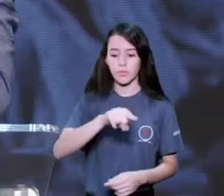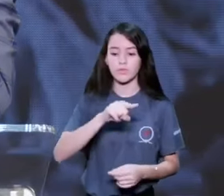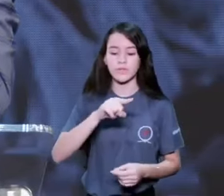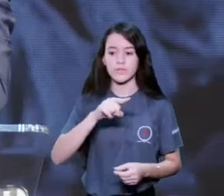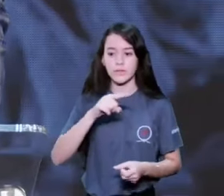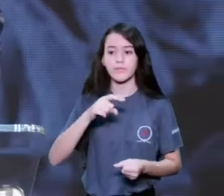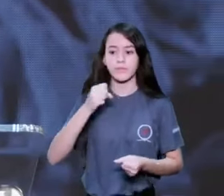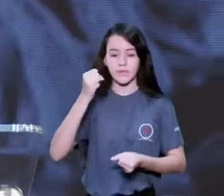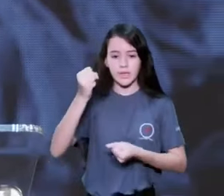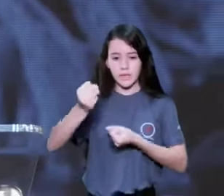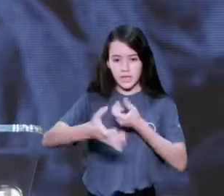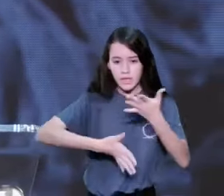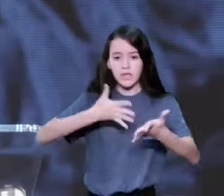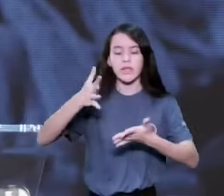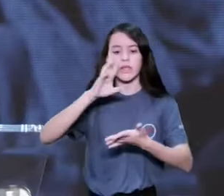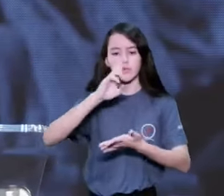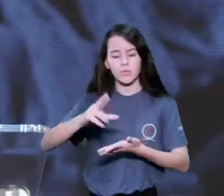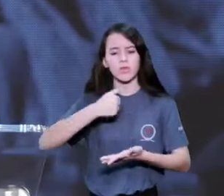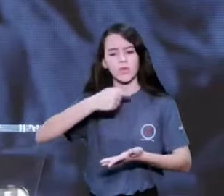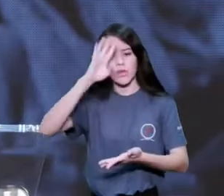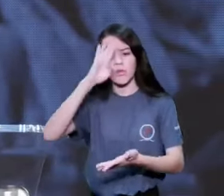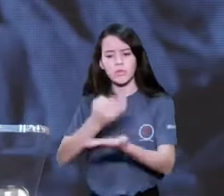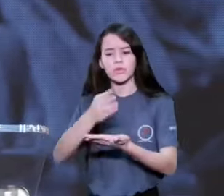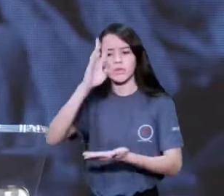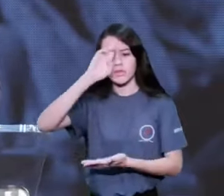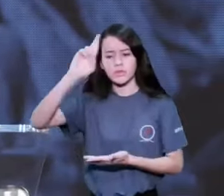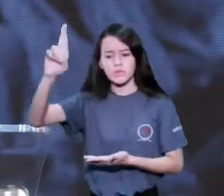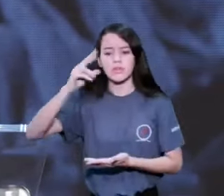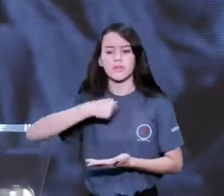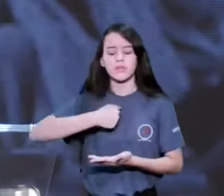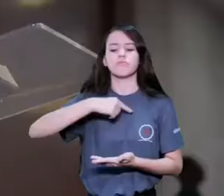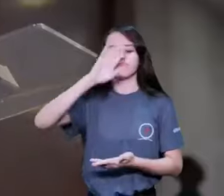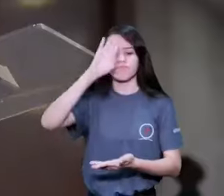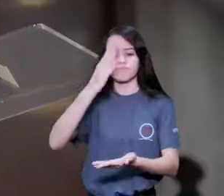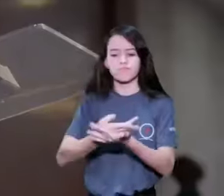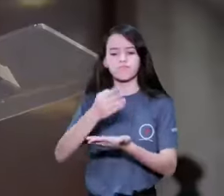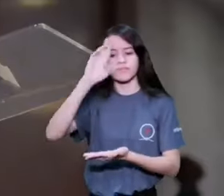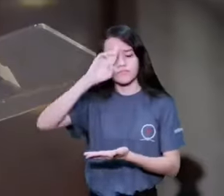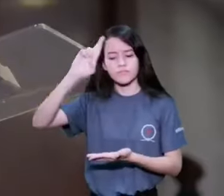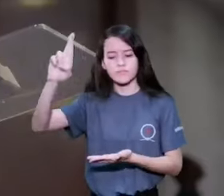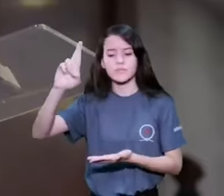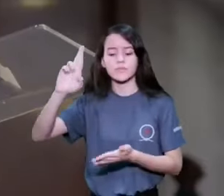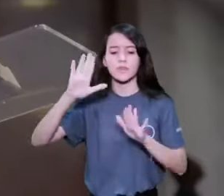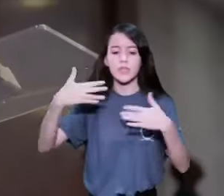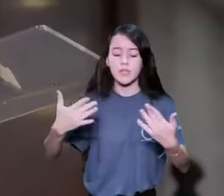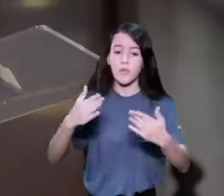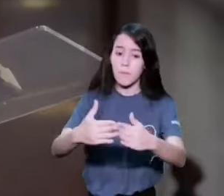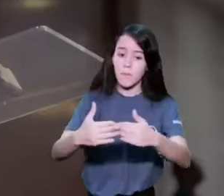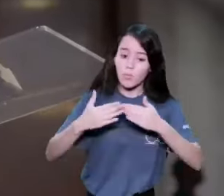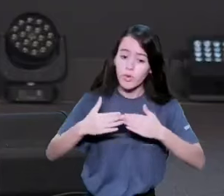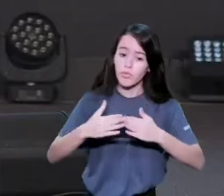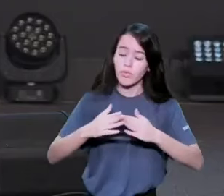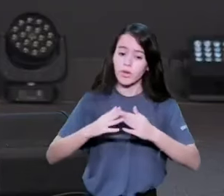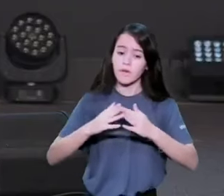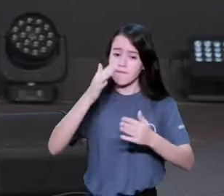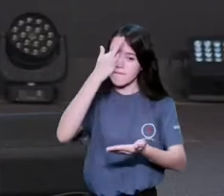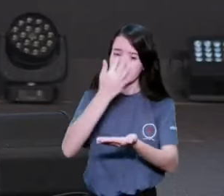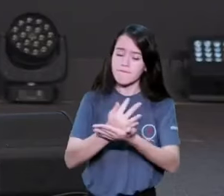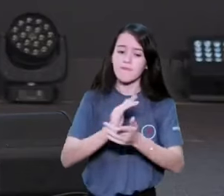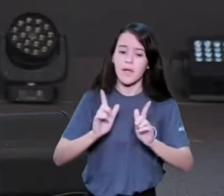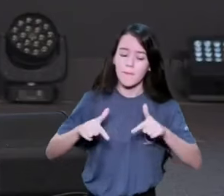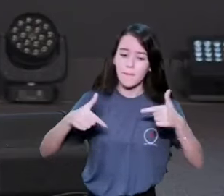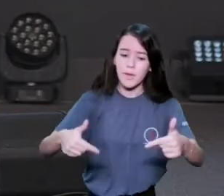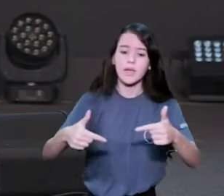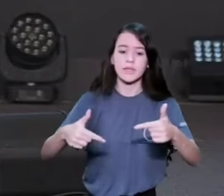lábios e responder eu creio Senhor eu creio Senhor então por favor exercite a sua